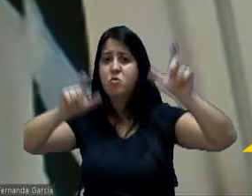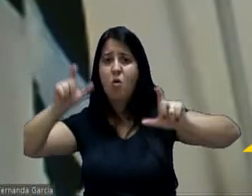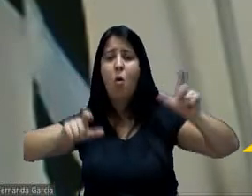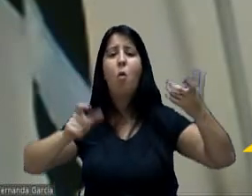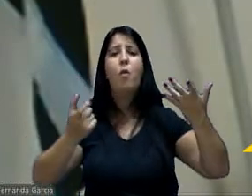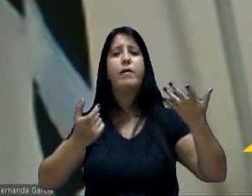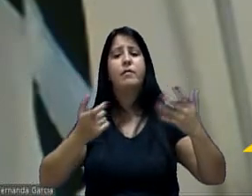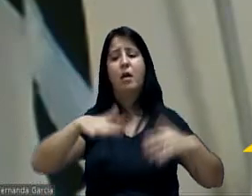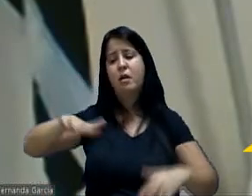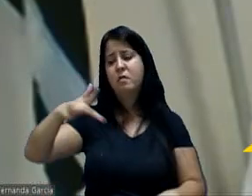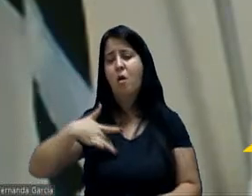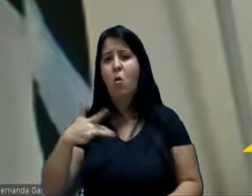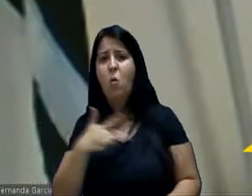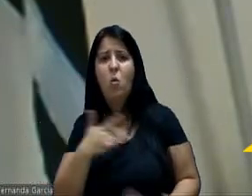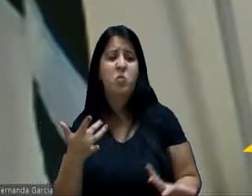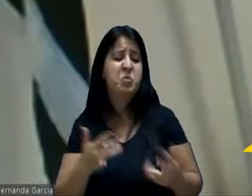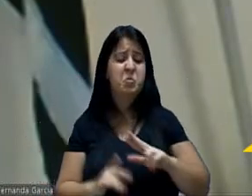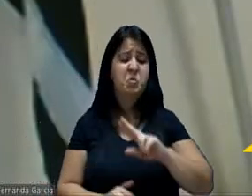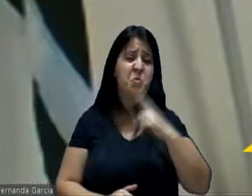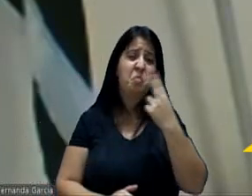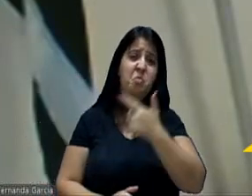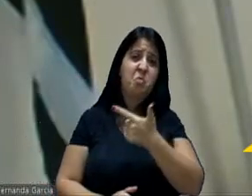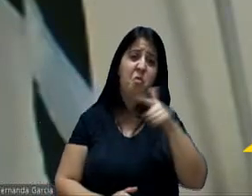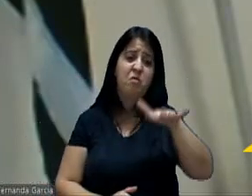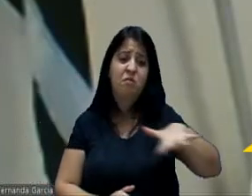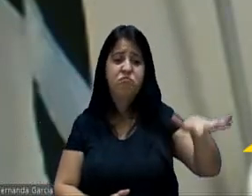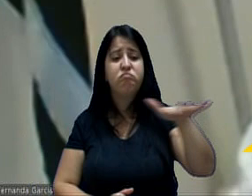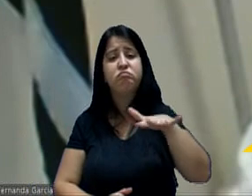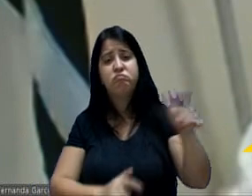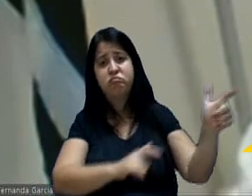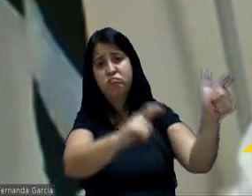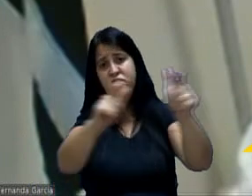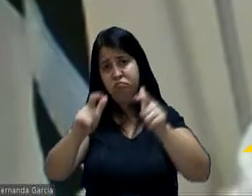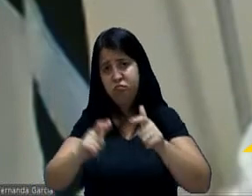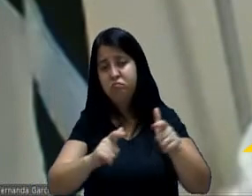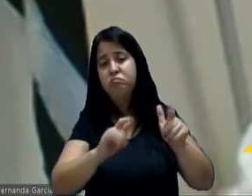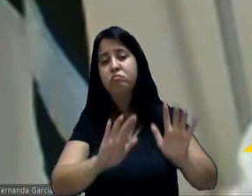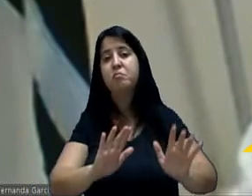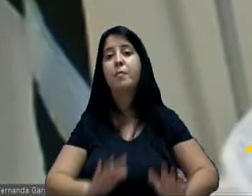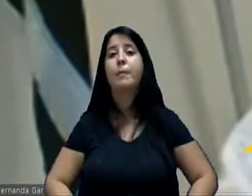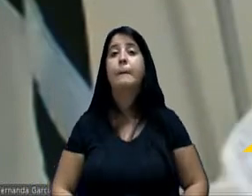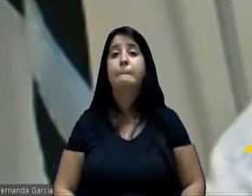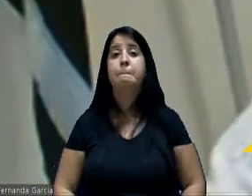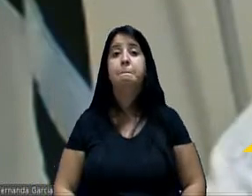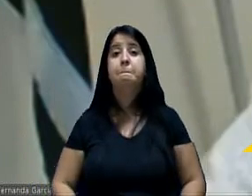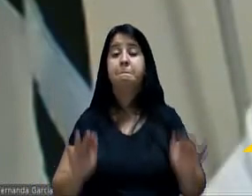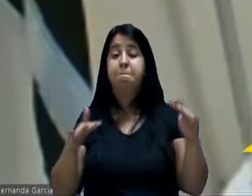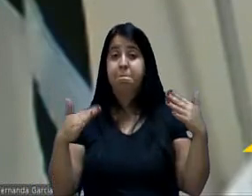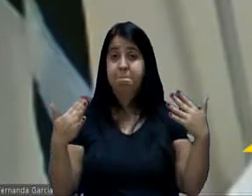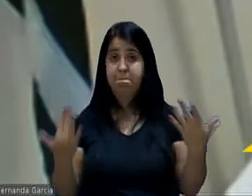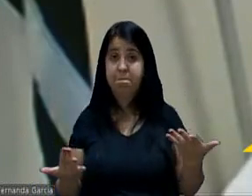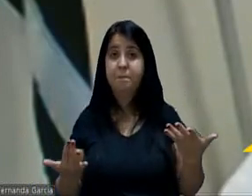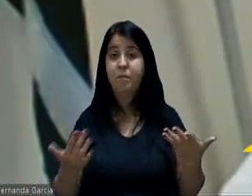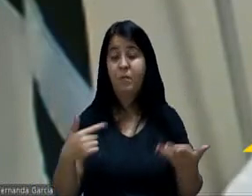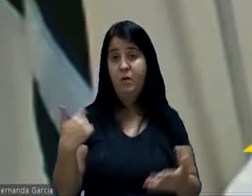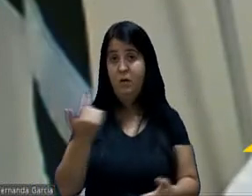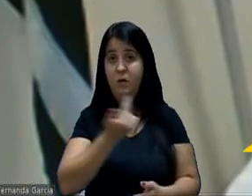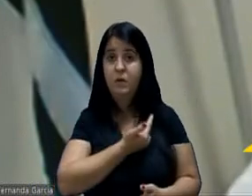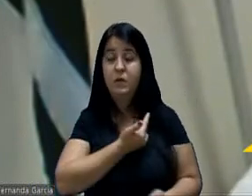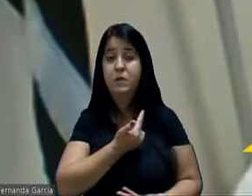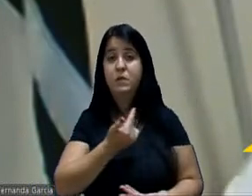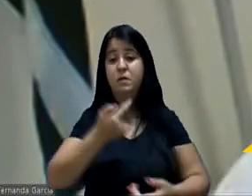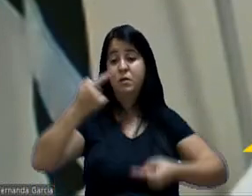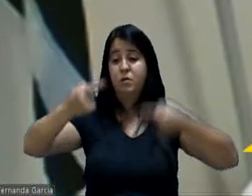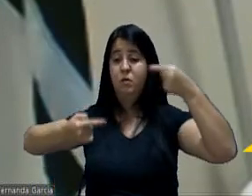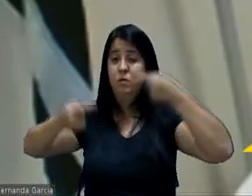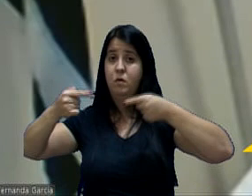na saúde, nas estruturas no bairro, nas estruturas físicas. Então, isso, quando a gente trata aqui a discussão de